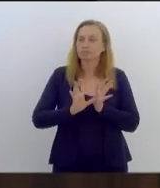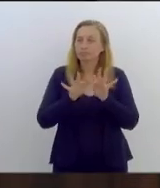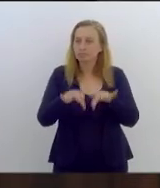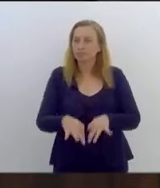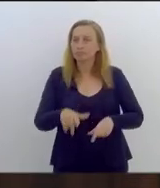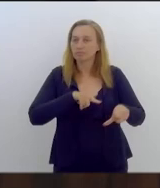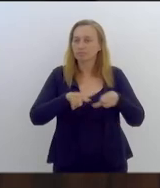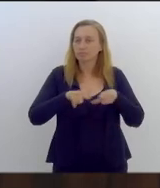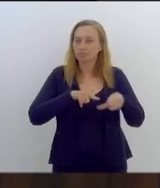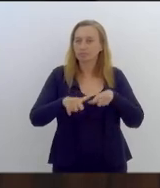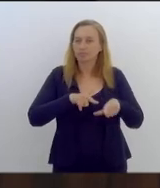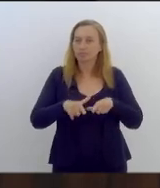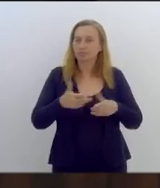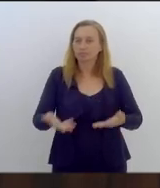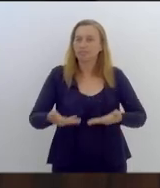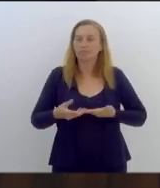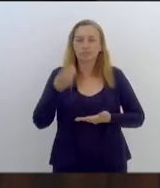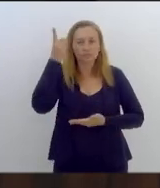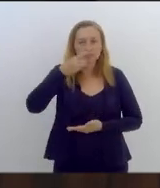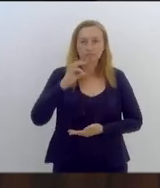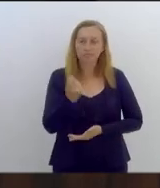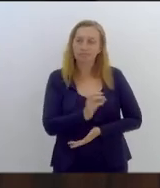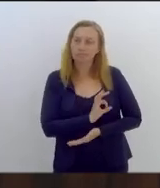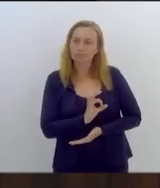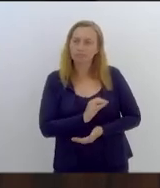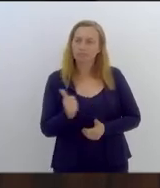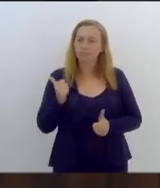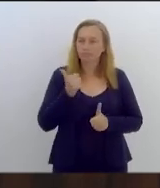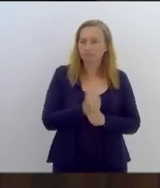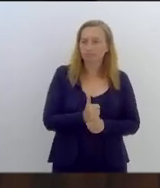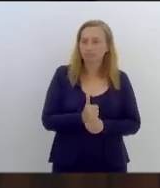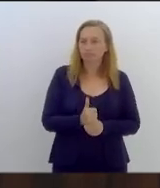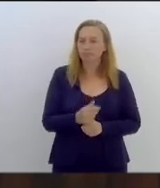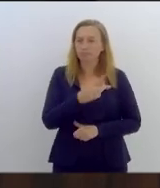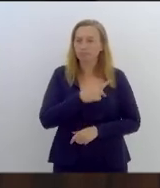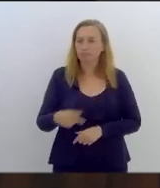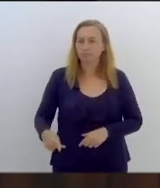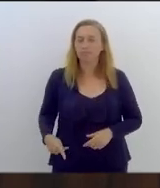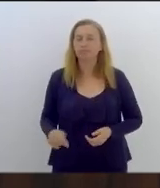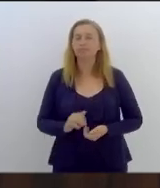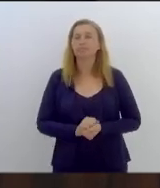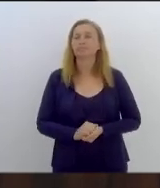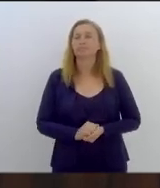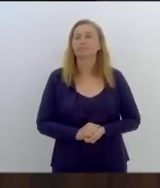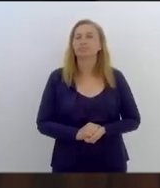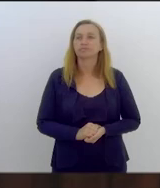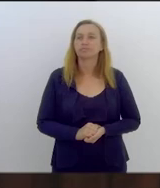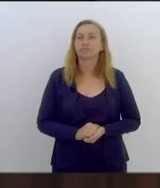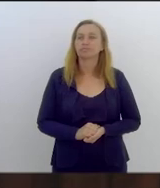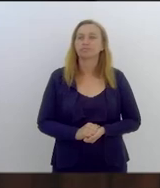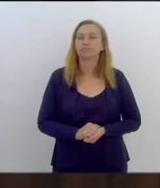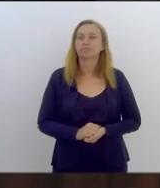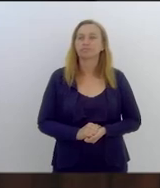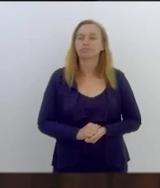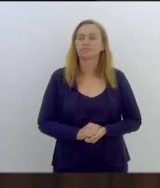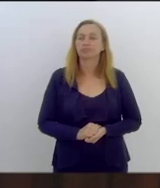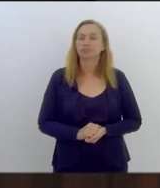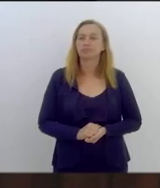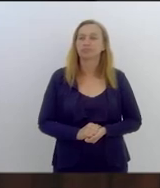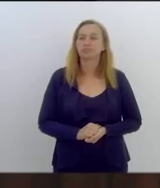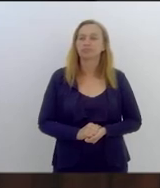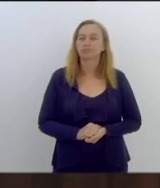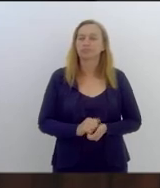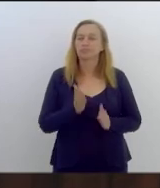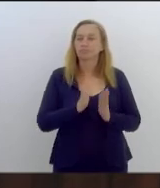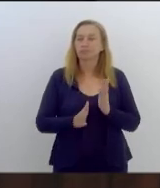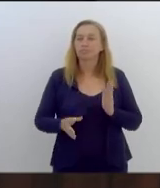os trabalhos, convida a deputada Marta Rocha para estar conosco conduzindo a presidência e dá pela